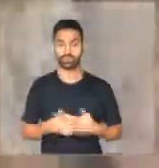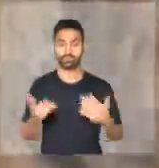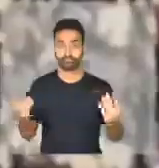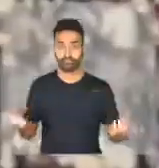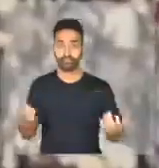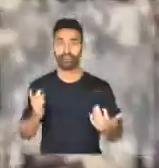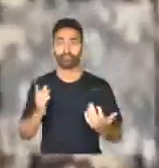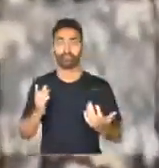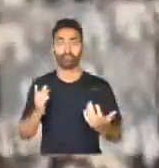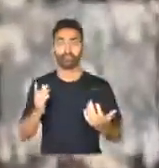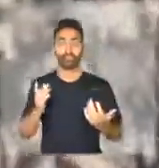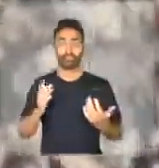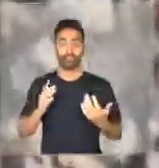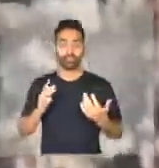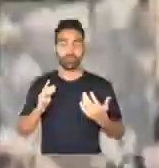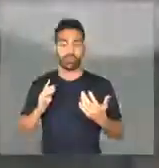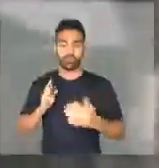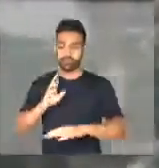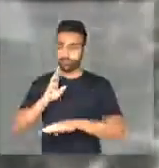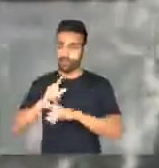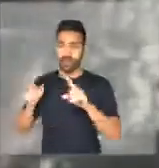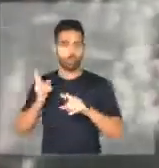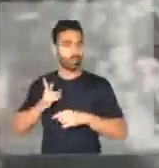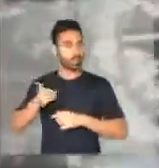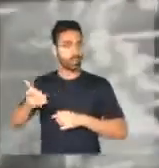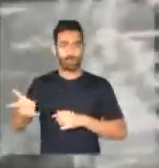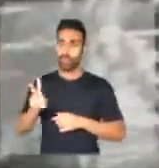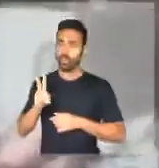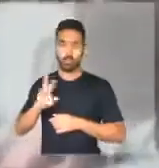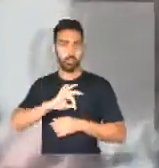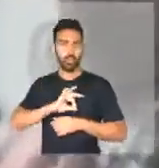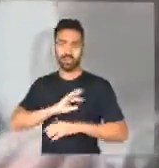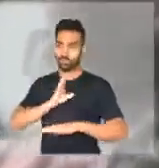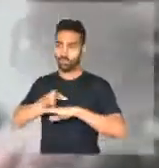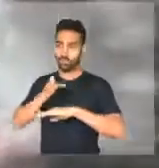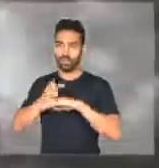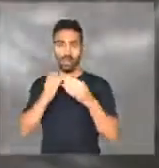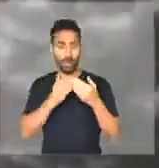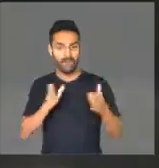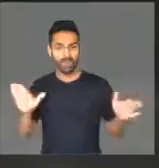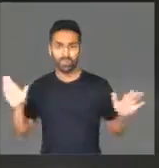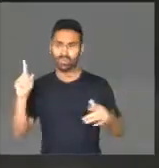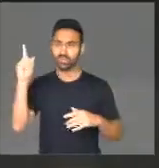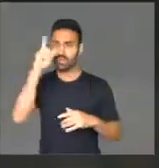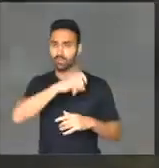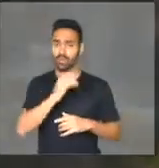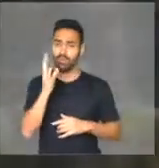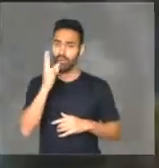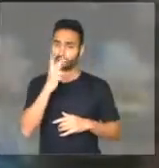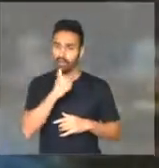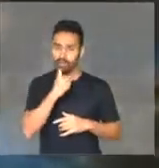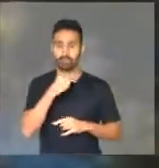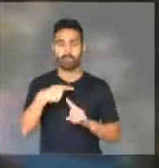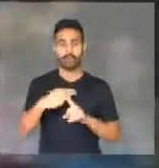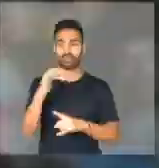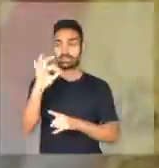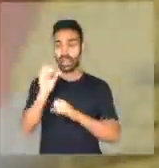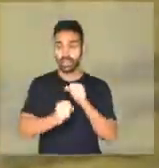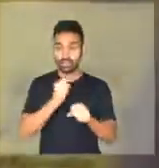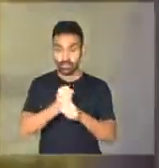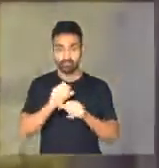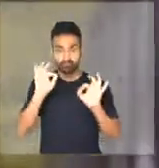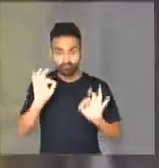e os conflitos, contudo, continuaram. O processo de reabertura foi lento e ainda demorariam 10 anos para